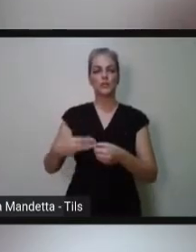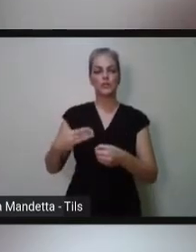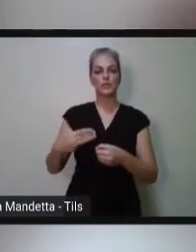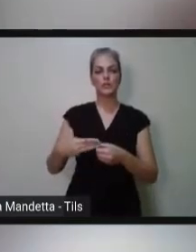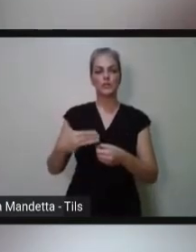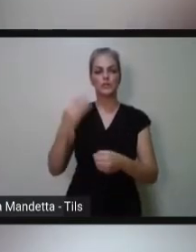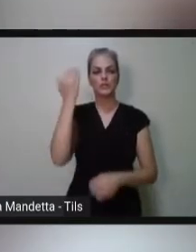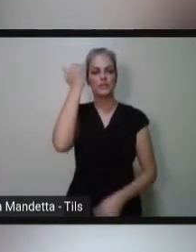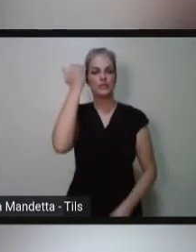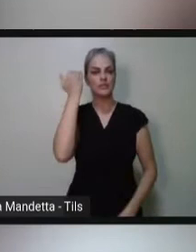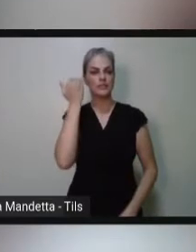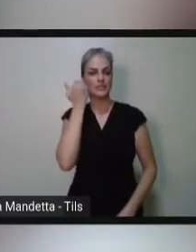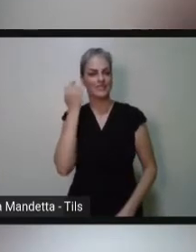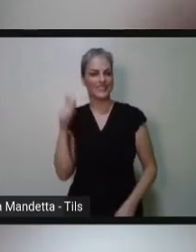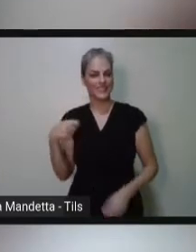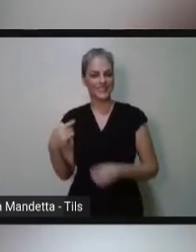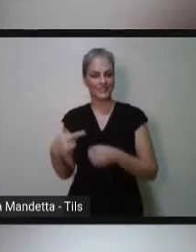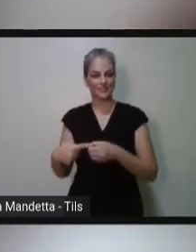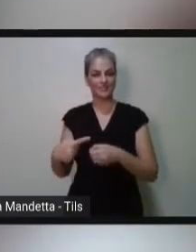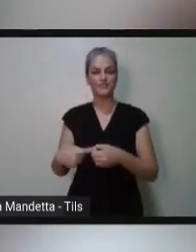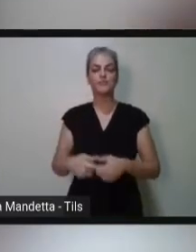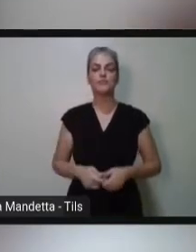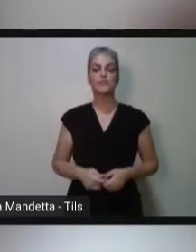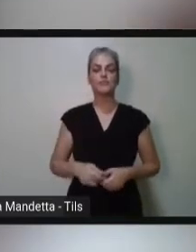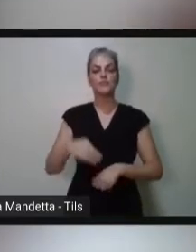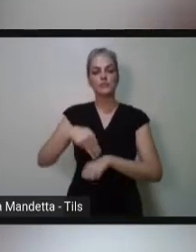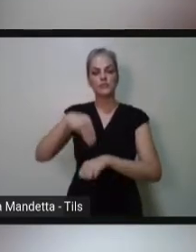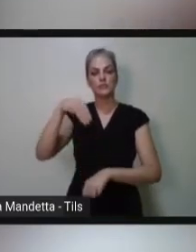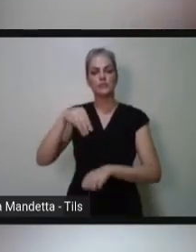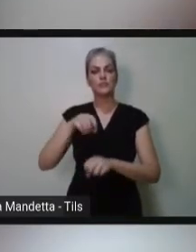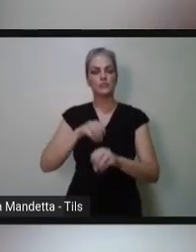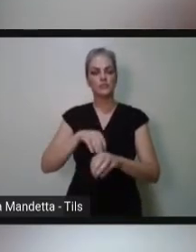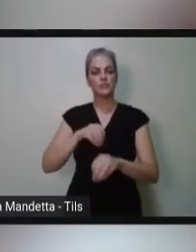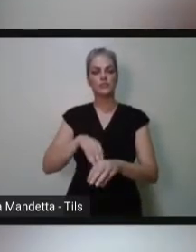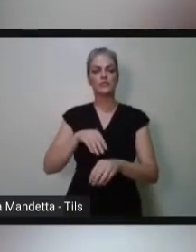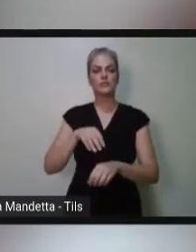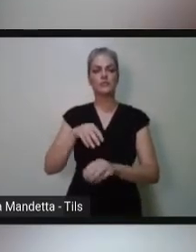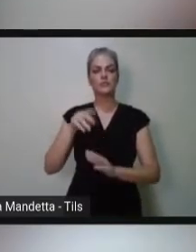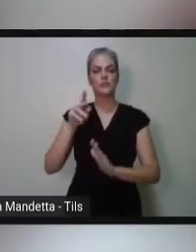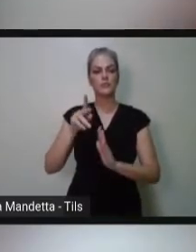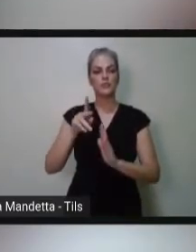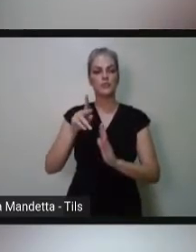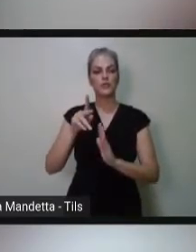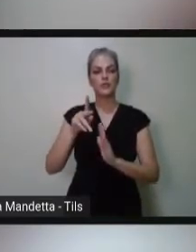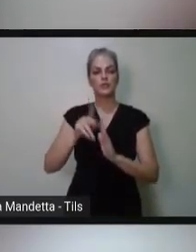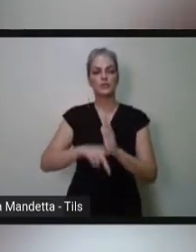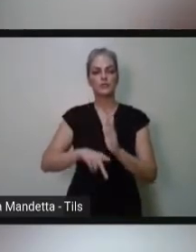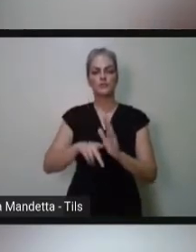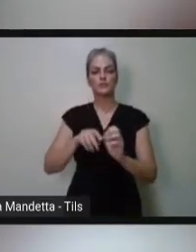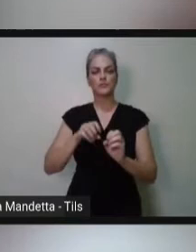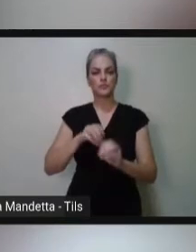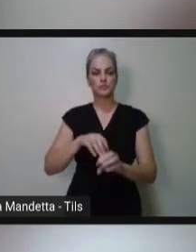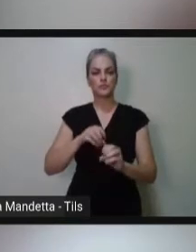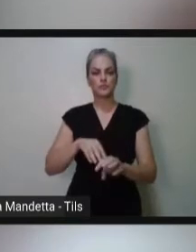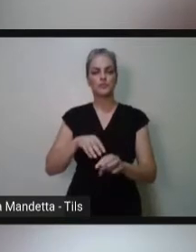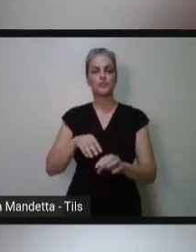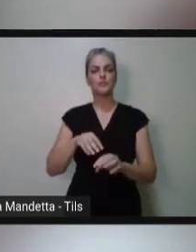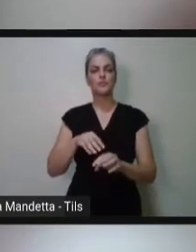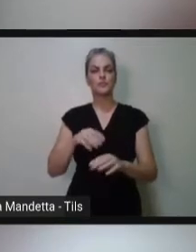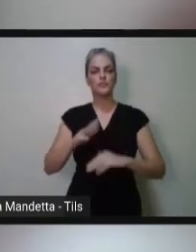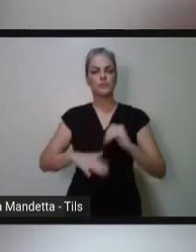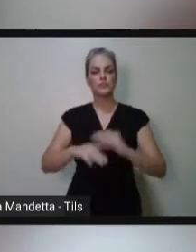de Jetibá, mestre em Educação pelo Programa de Pós-Graduação de Mestrado Profissional em Educação